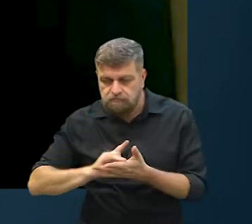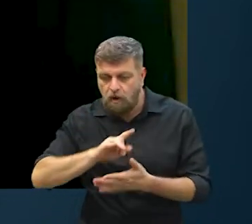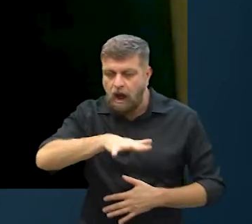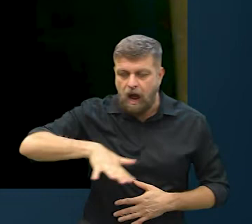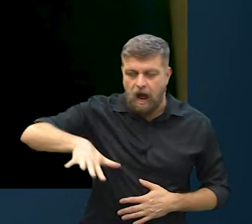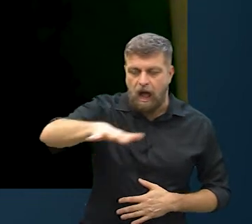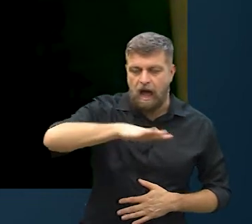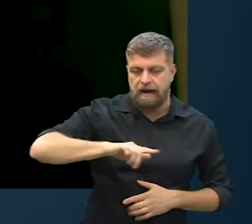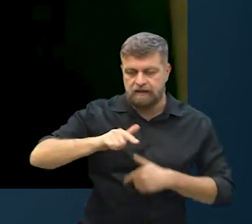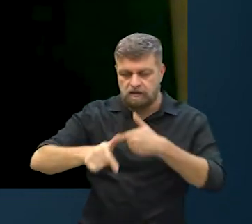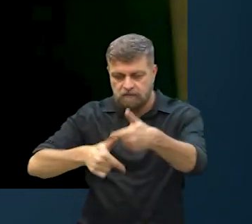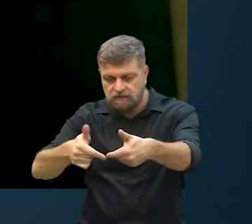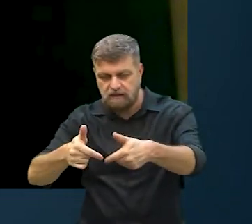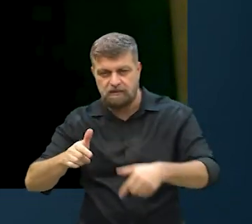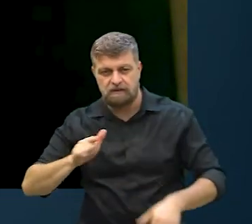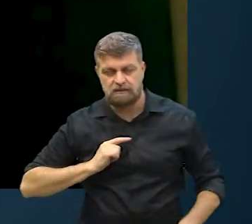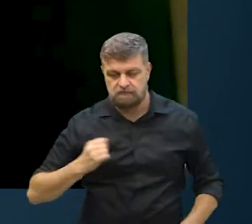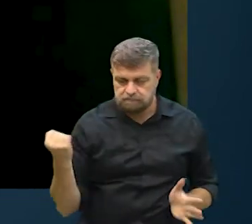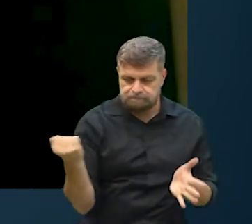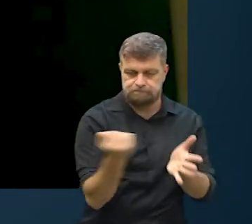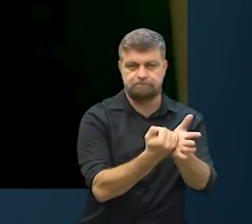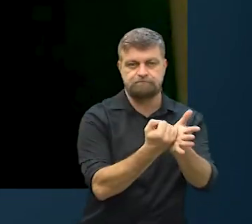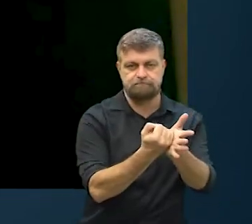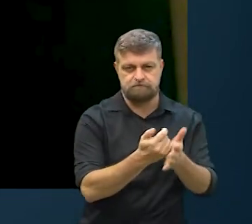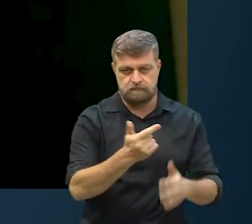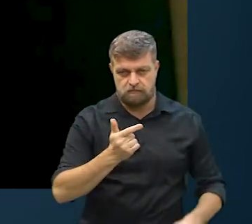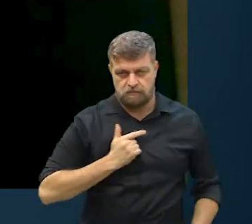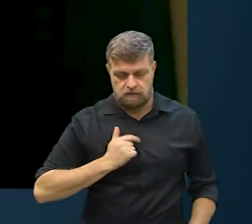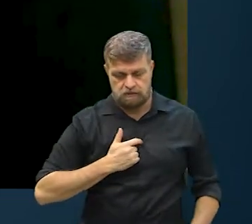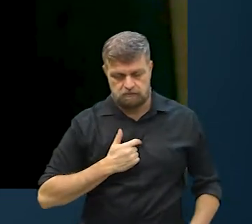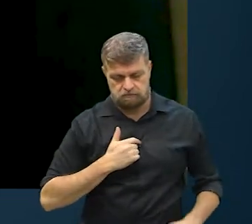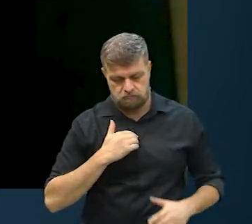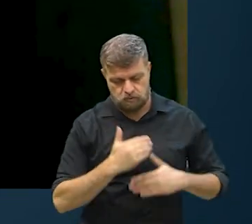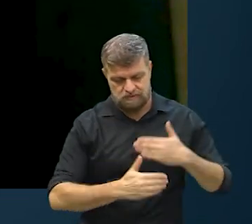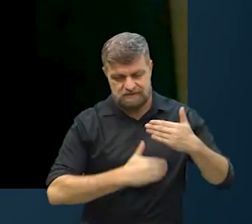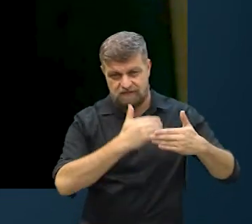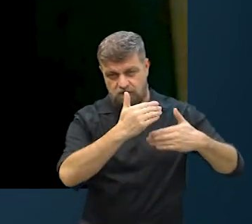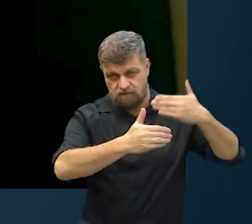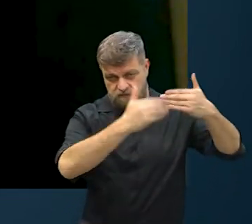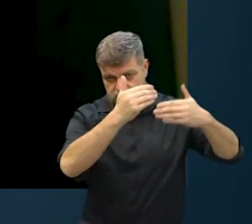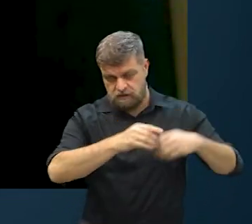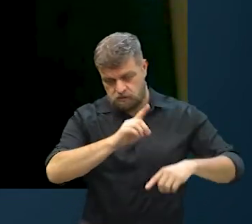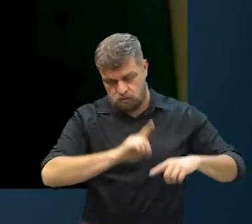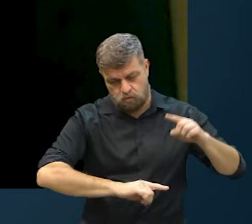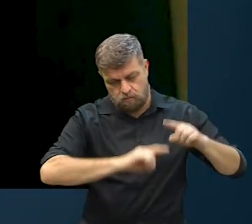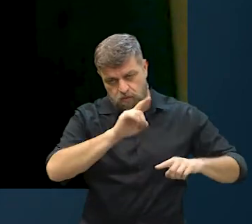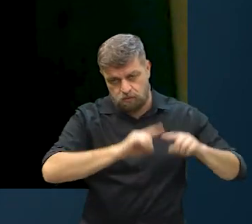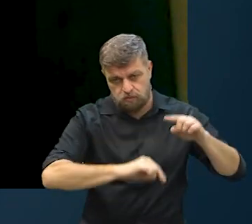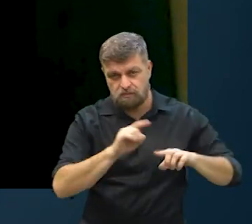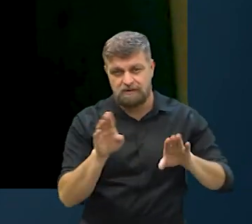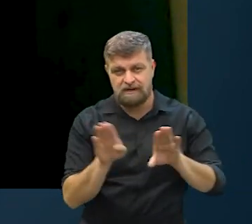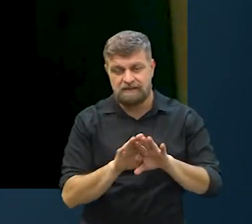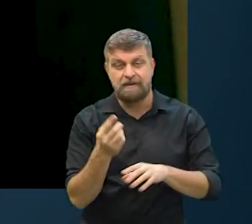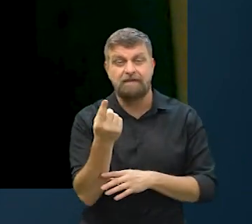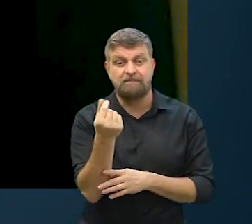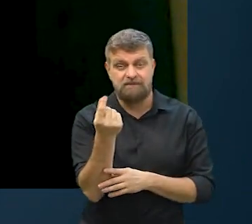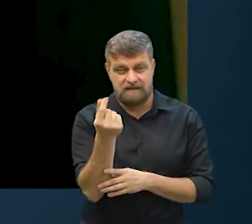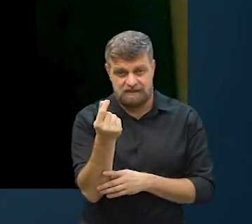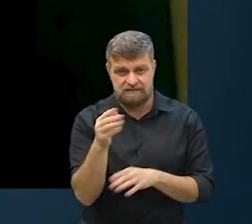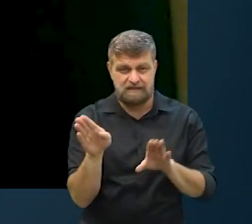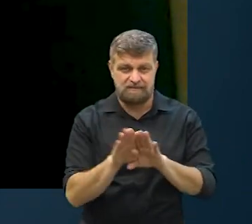ideia, o mercado, validação do desenvolvimento do produto, validação